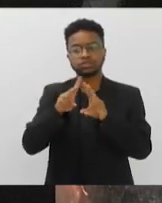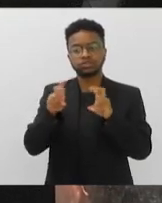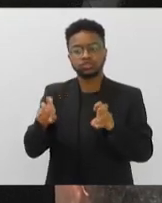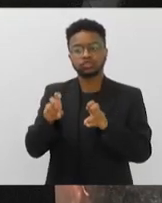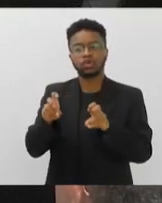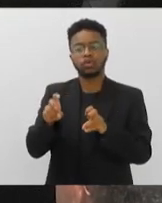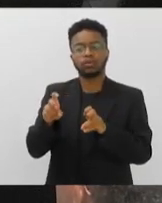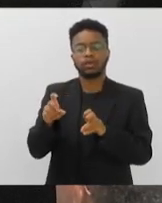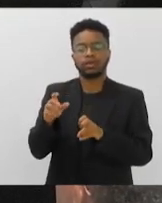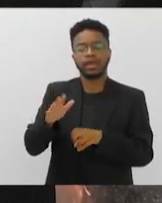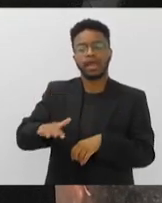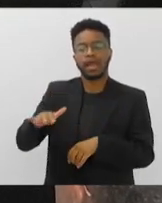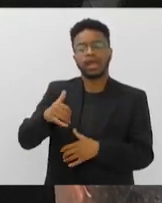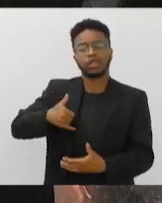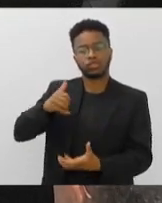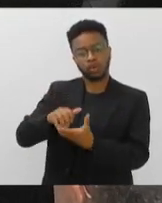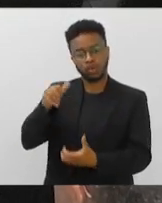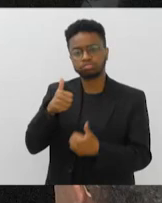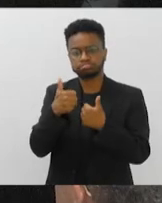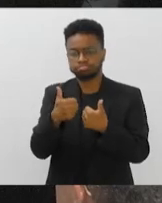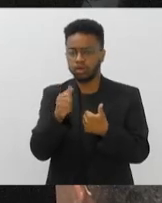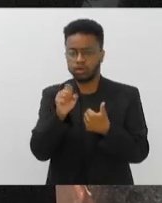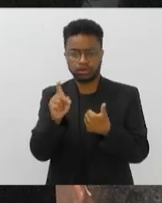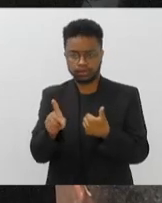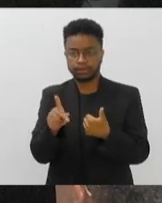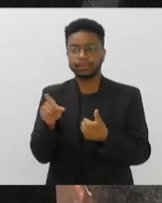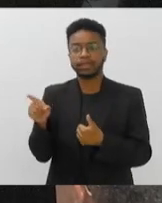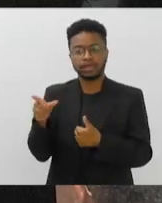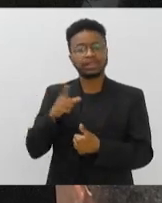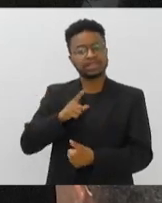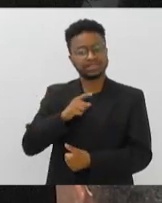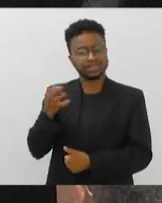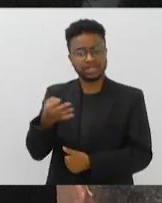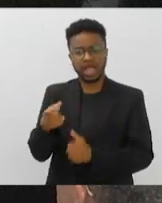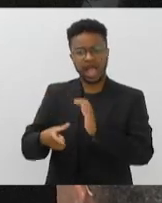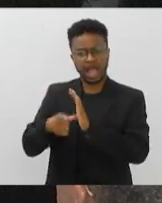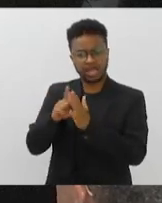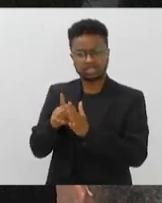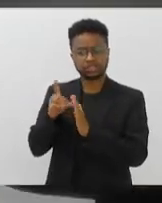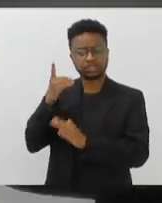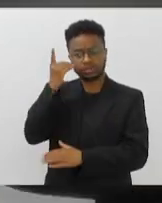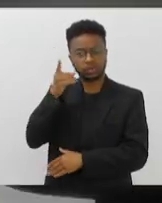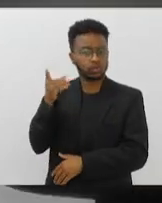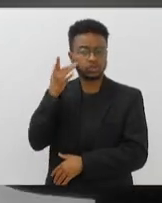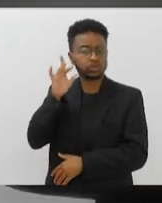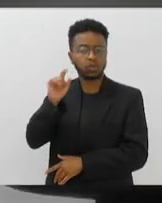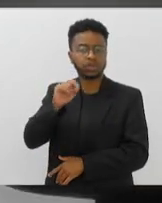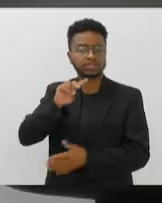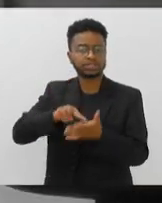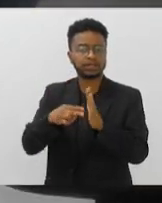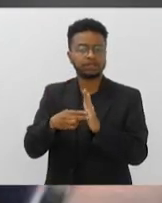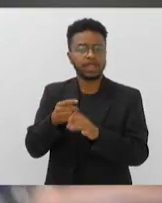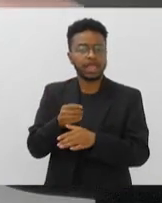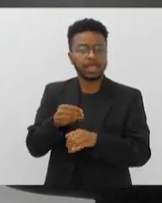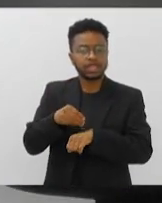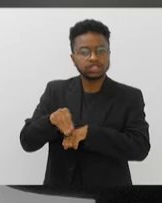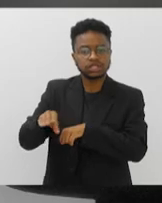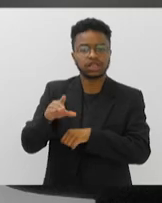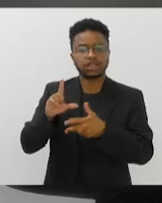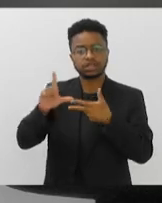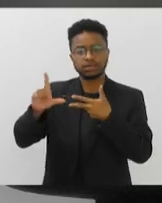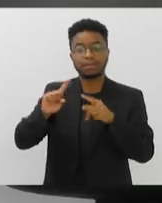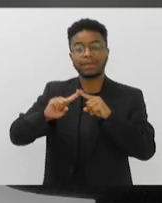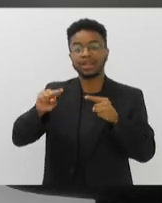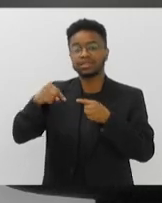do Idoso etc brilhante eu tenho certeza que antes de ser Deputado a senhora não sabia o que é uma indicação Legislativa mas depois que a senhora sentou na